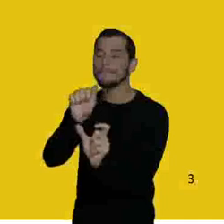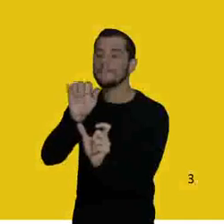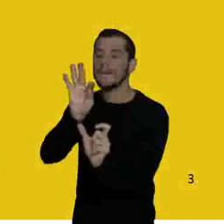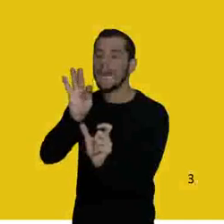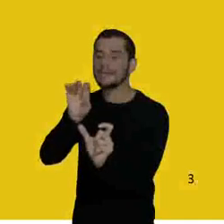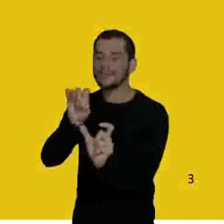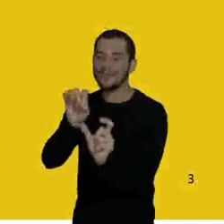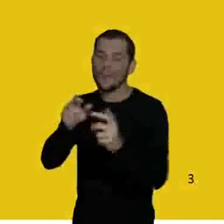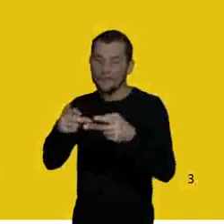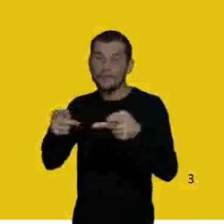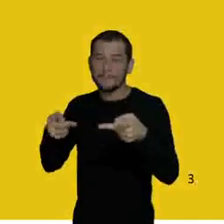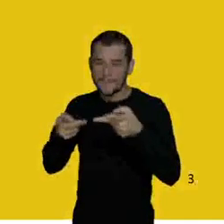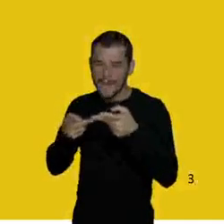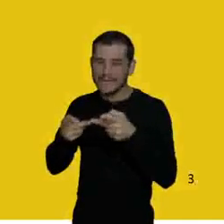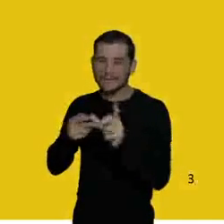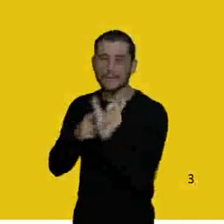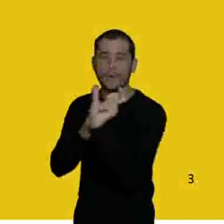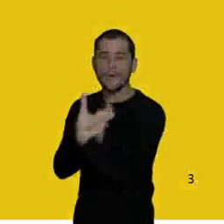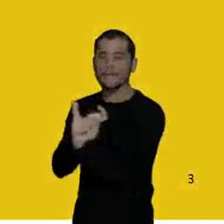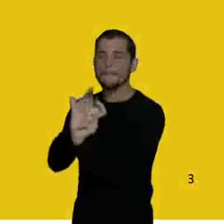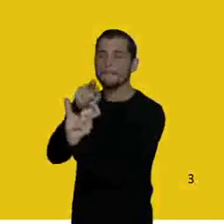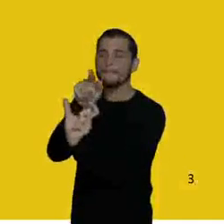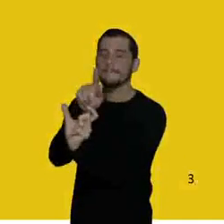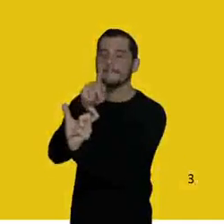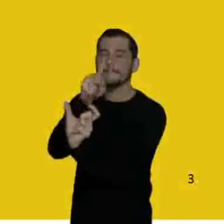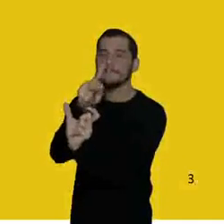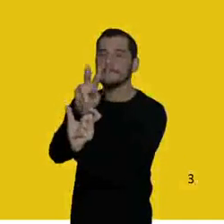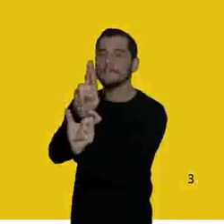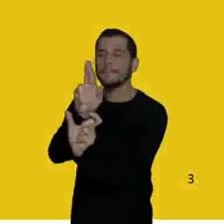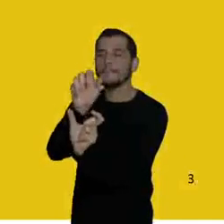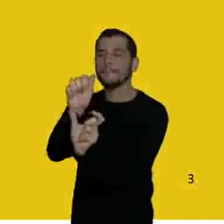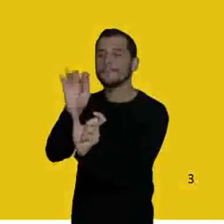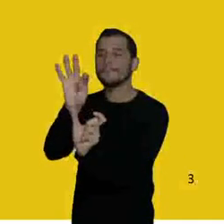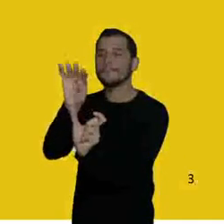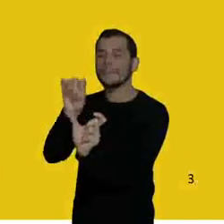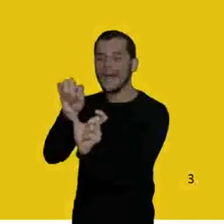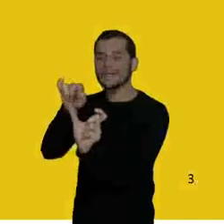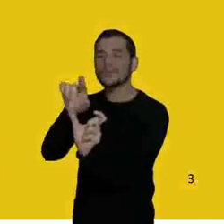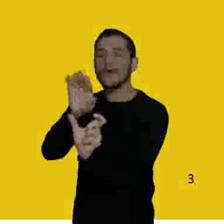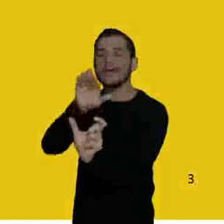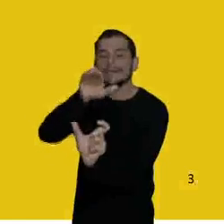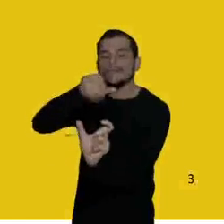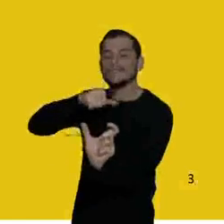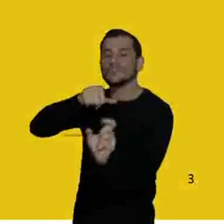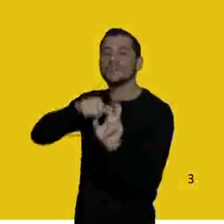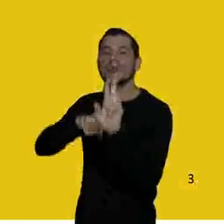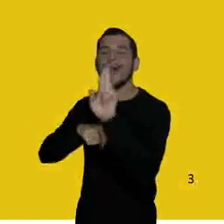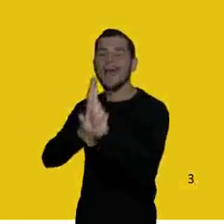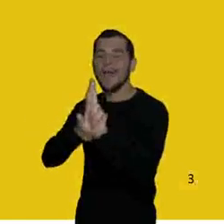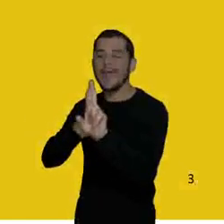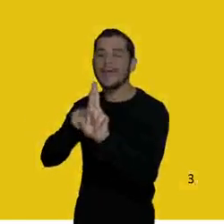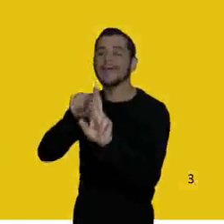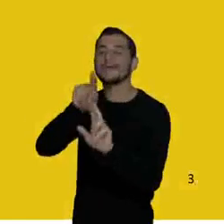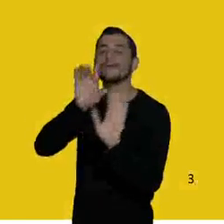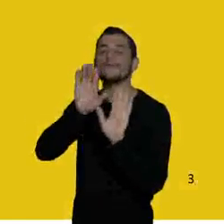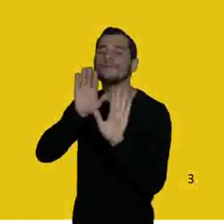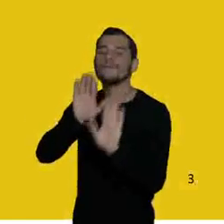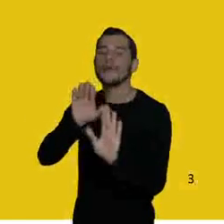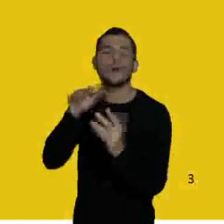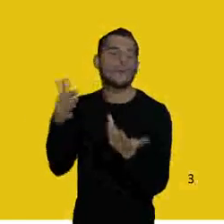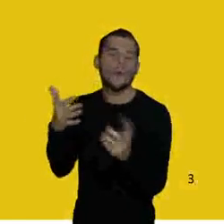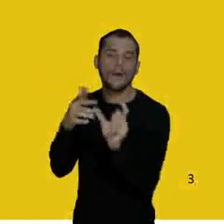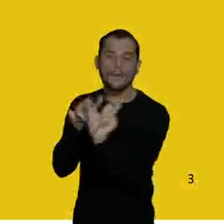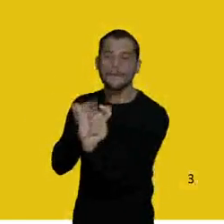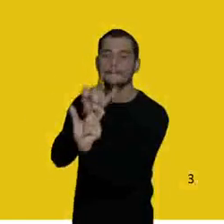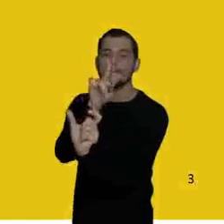disléxico eu acho que qualquer paciente são os jogos e as brincadeiras que a gente fala ludicidade né Não